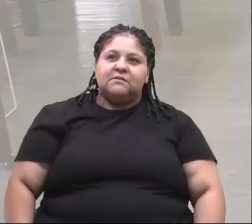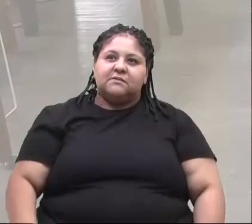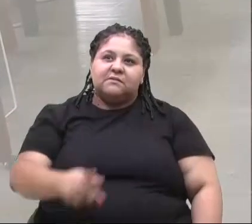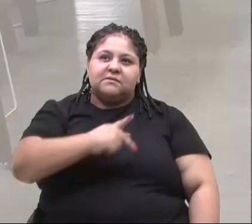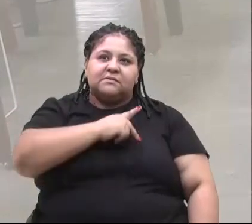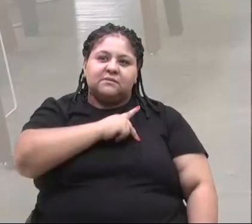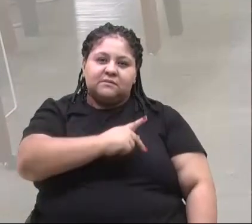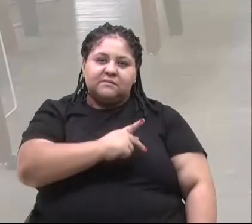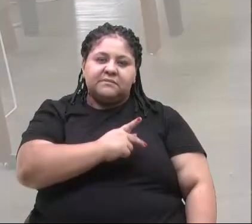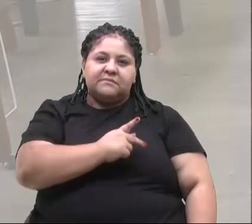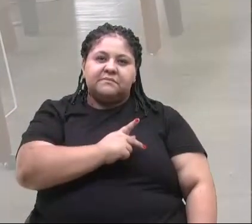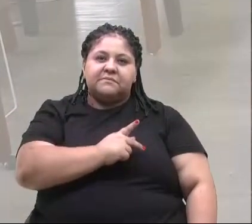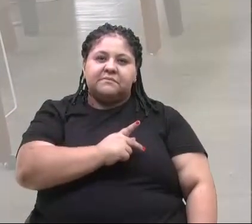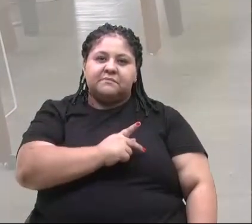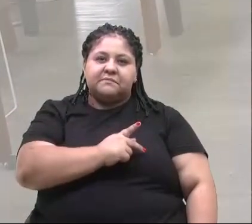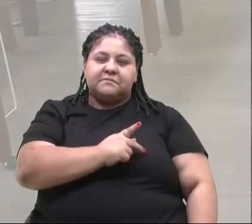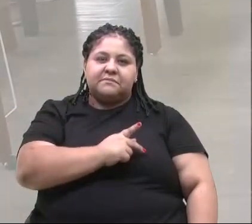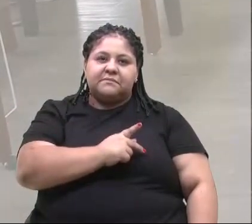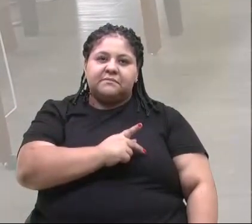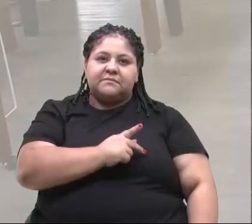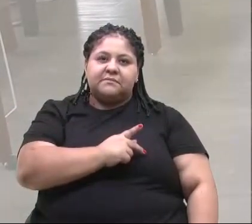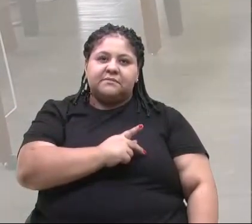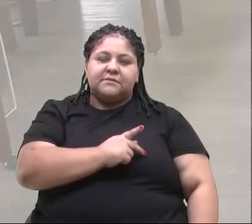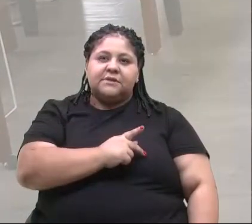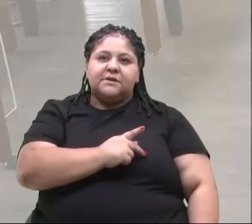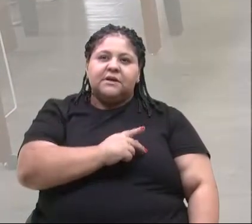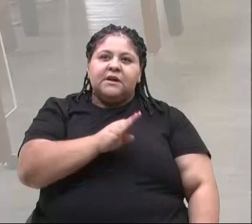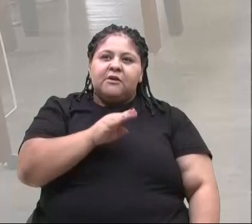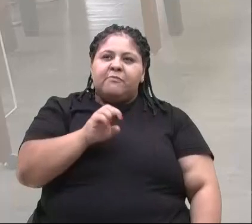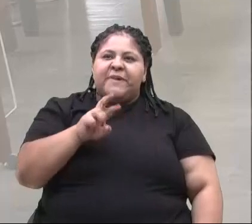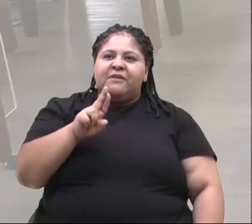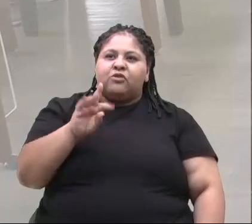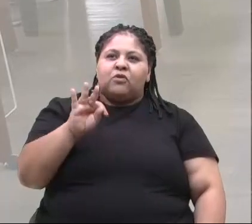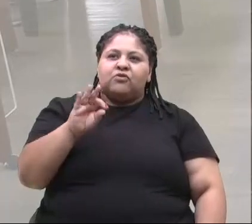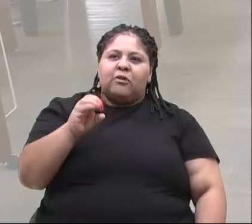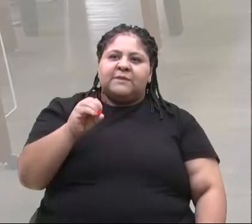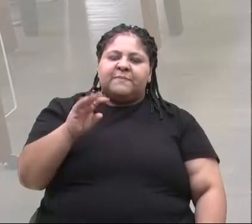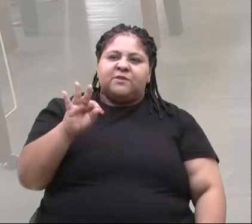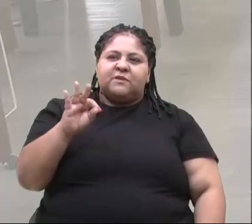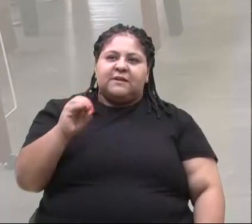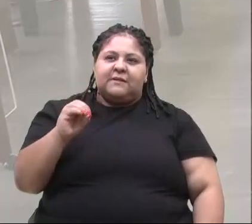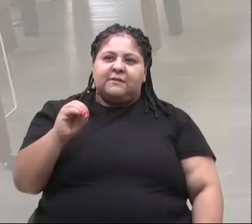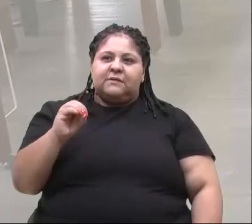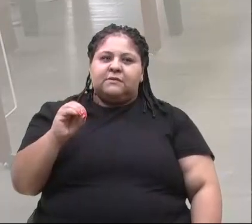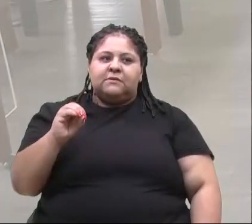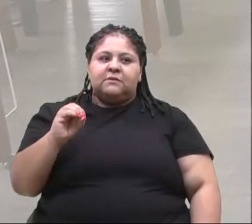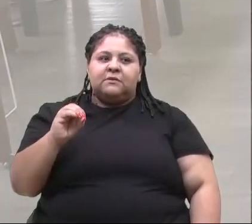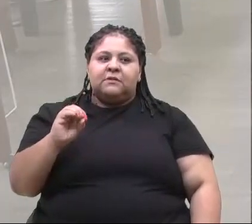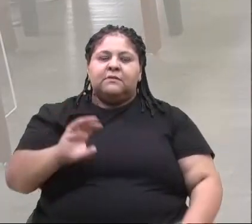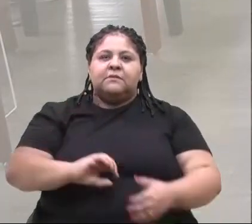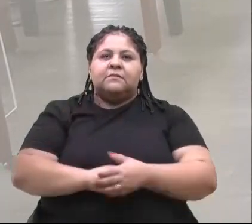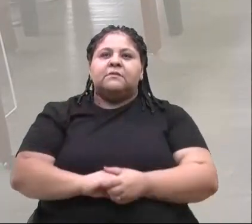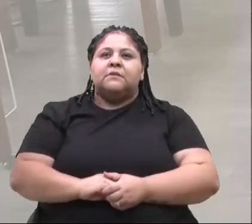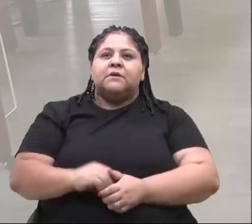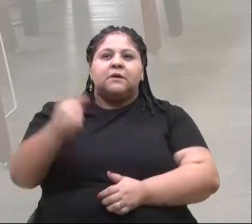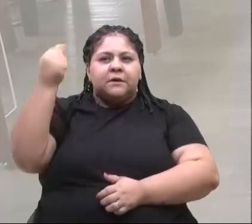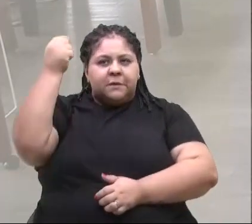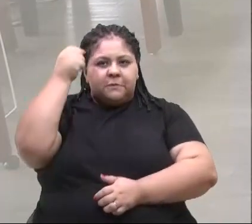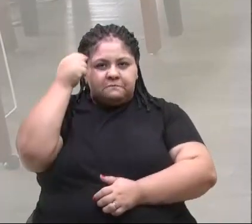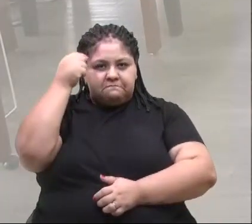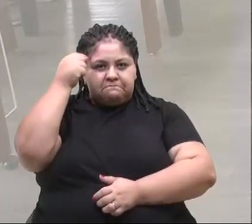Presidente Marissol, presidente Bertotto, como sugestão, eu acho que a ideia do vereador Lucas Caranhato é uma ideia